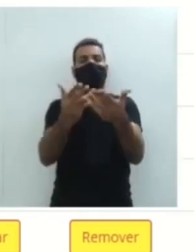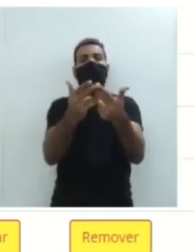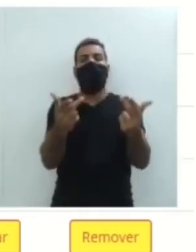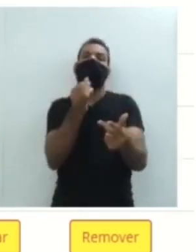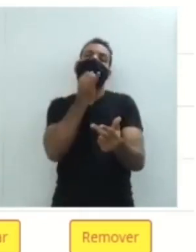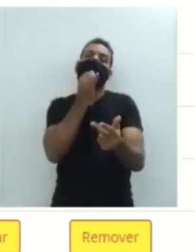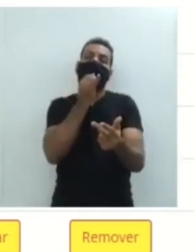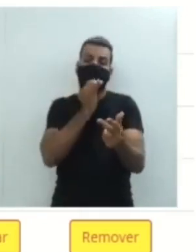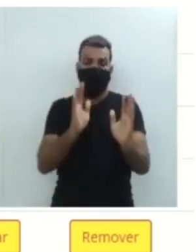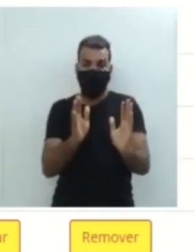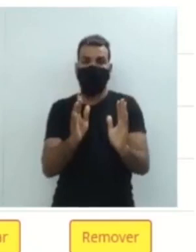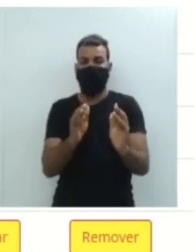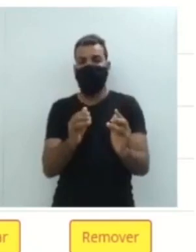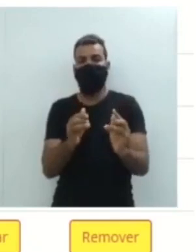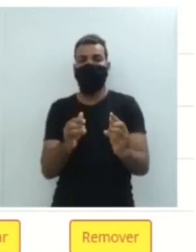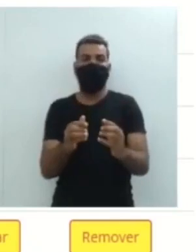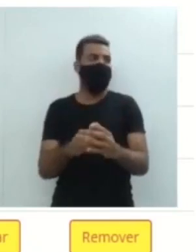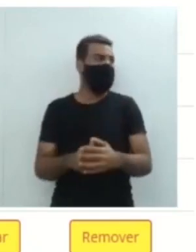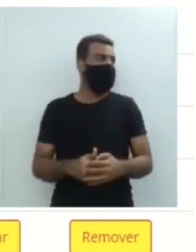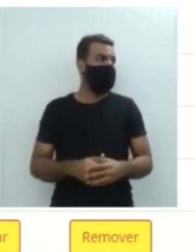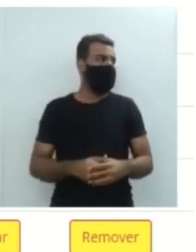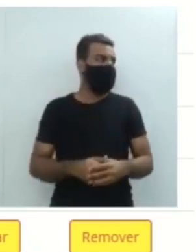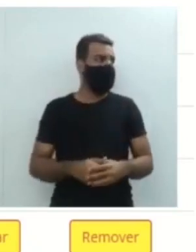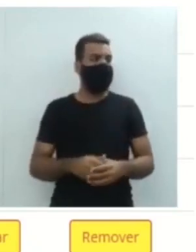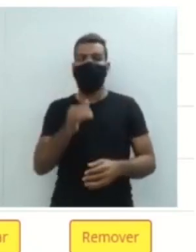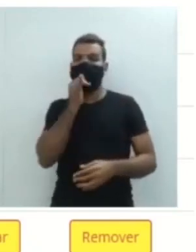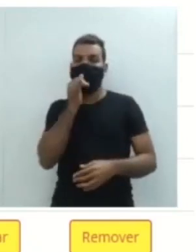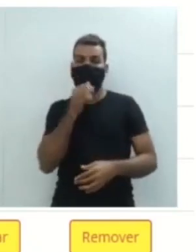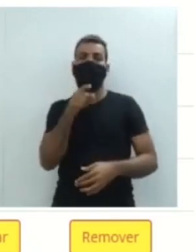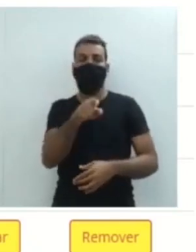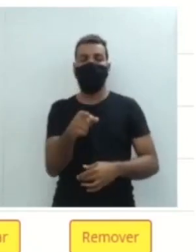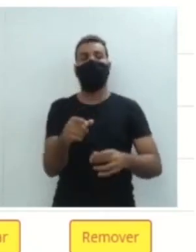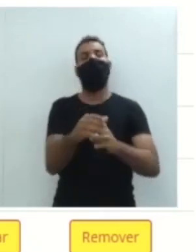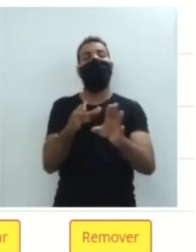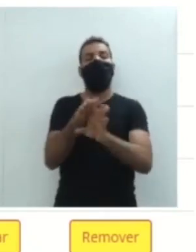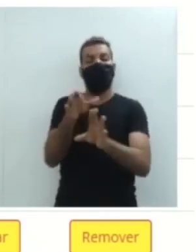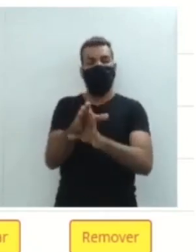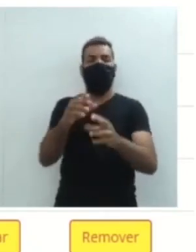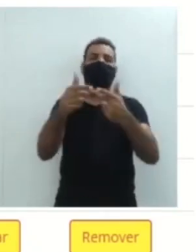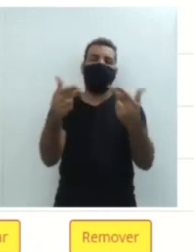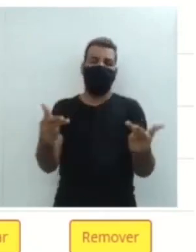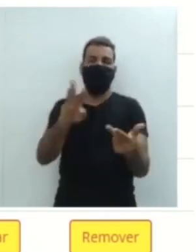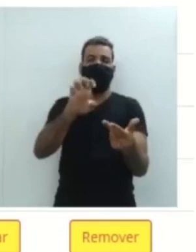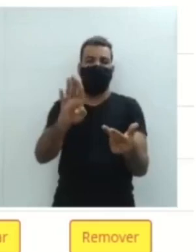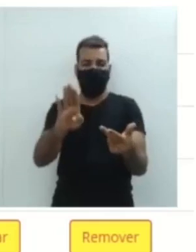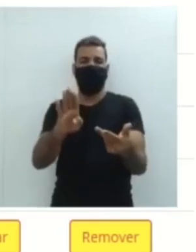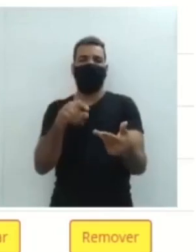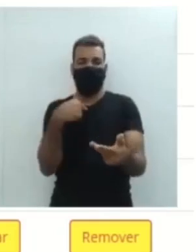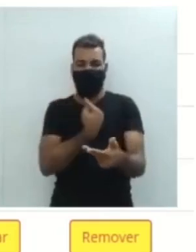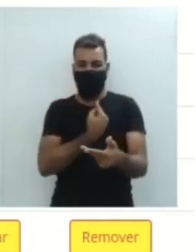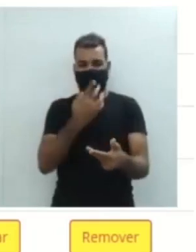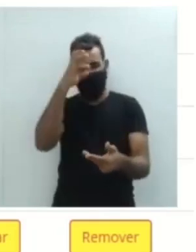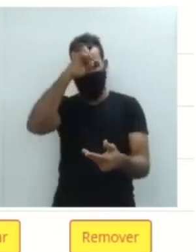exemplos de alguns dos exemplos dos recursos da orientação objeto que Nós